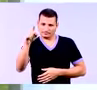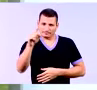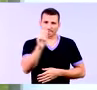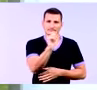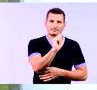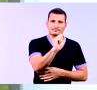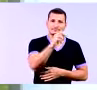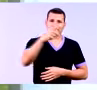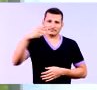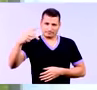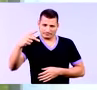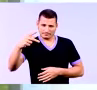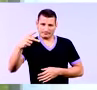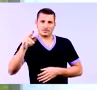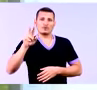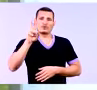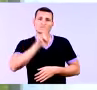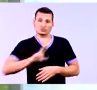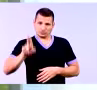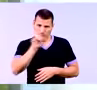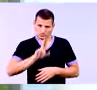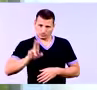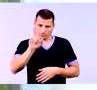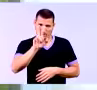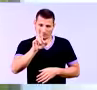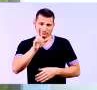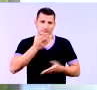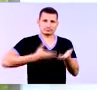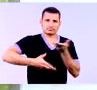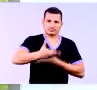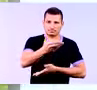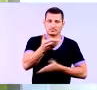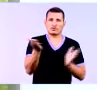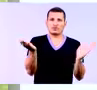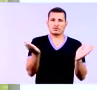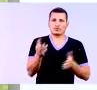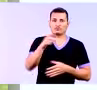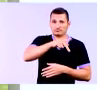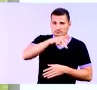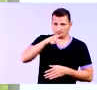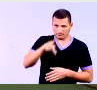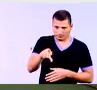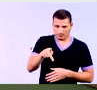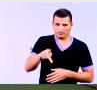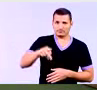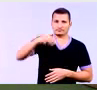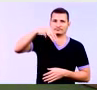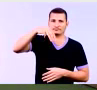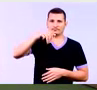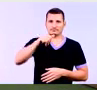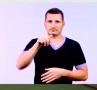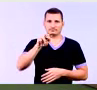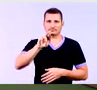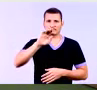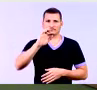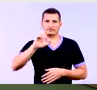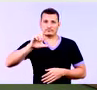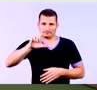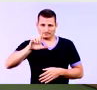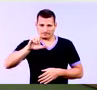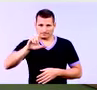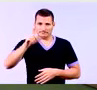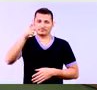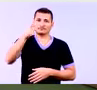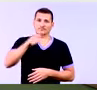com o usuário final. Hoje, o professor Marcel está de volta. Professor, seja bem-vindo. Obrigado, boa noite, E